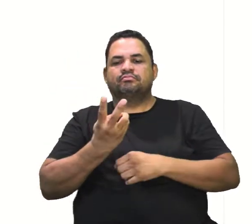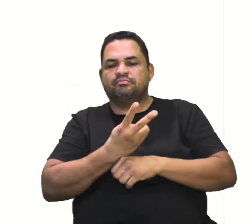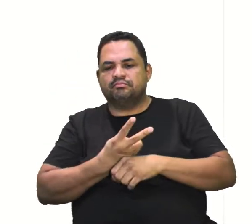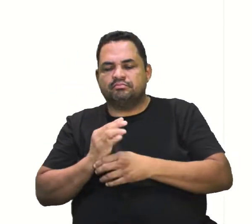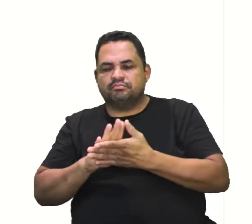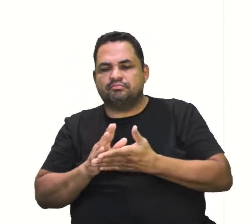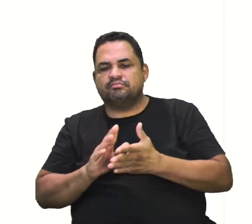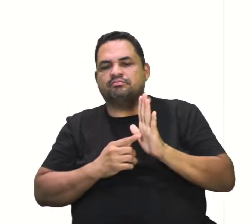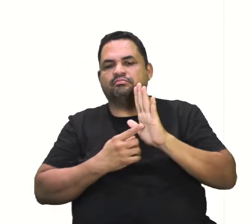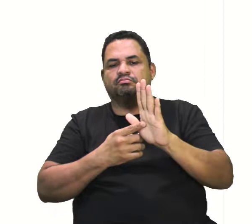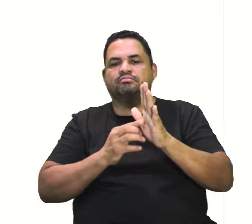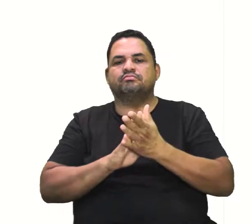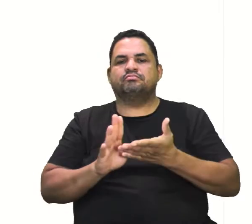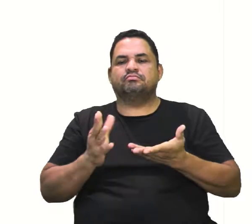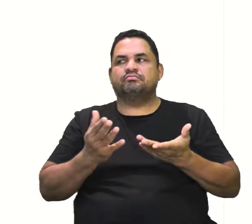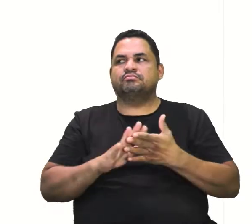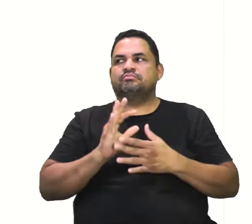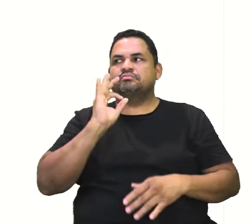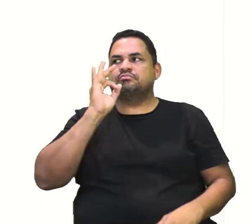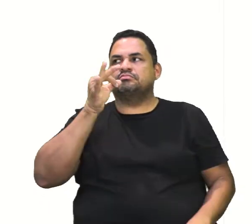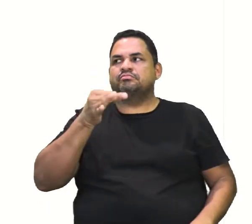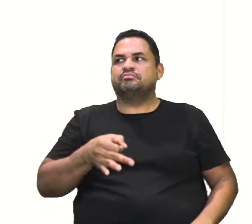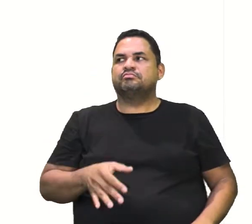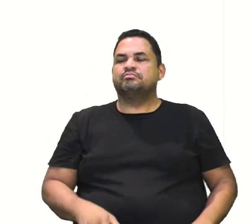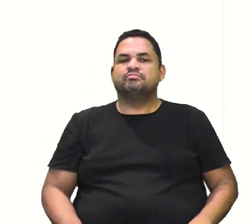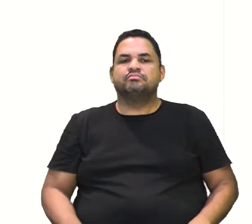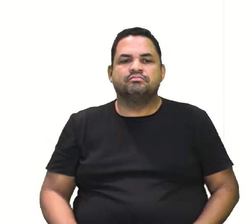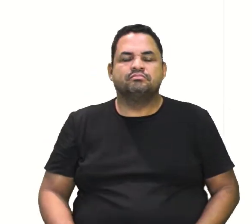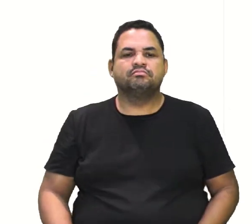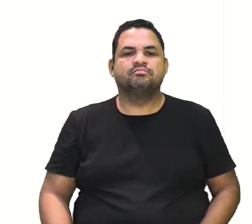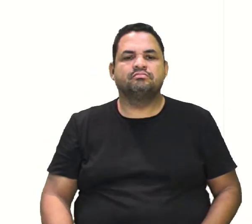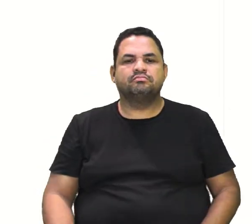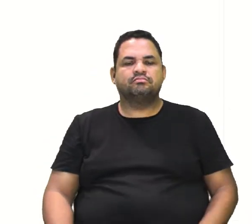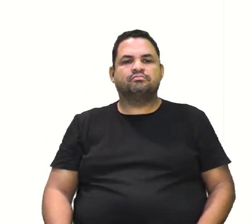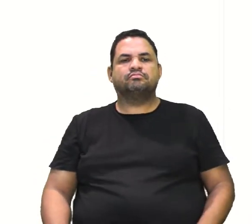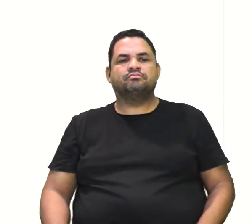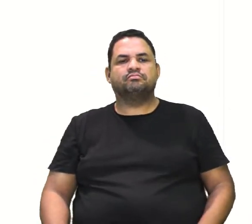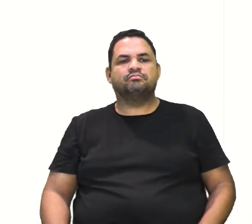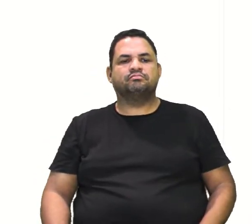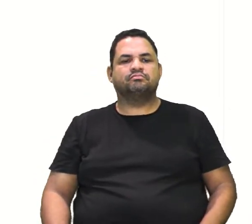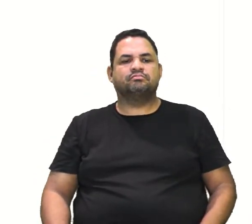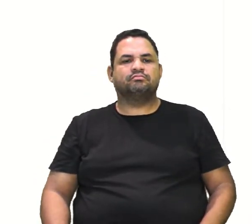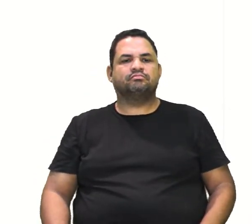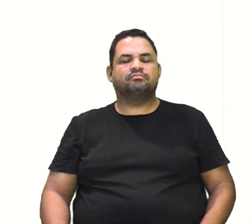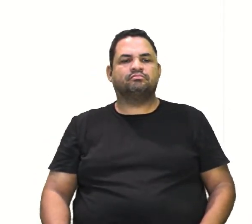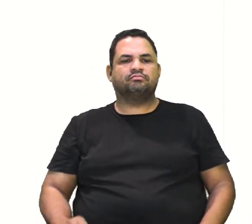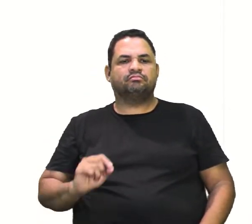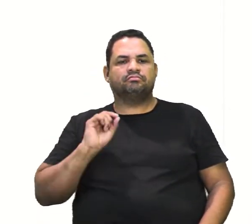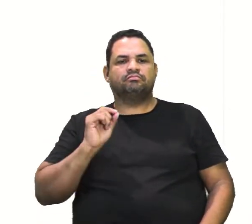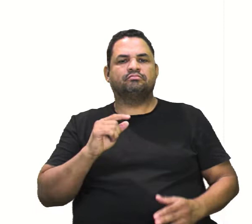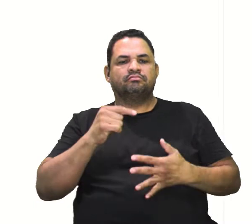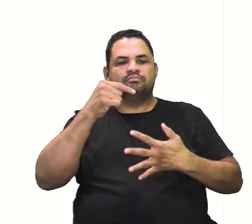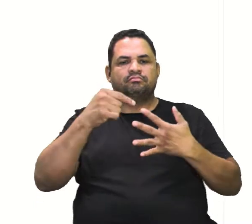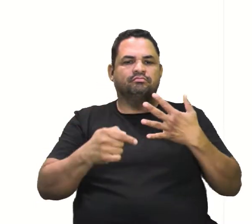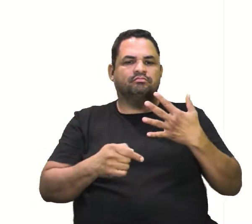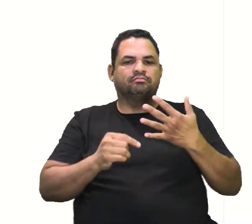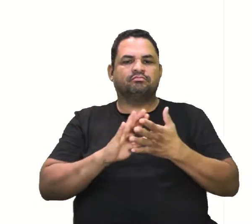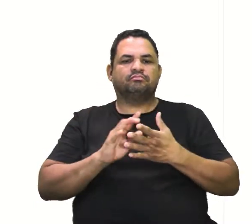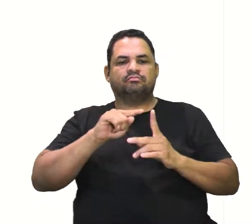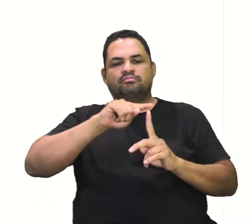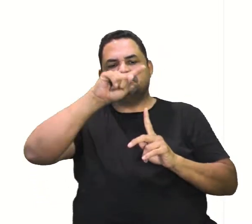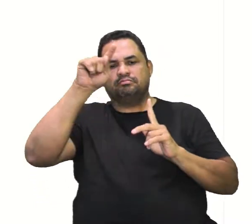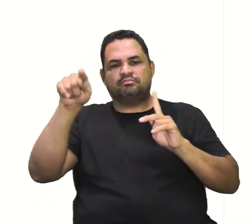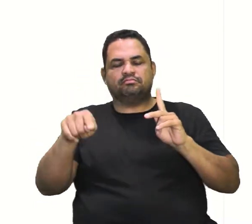mostrar as aplicações aqui para vocês. Certo? Certo. Vamos definir agora e mostrar os elementos da circunferência. Assim como